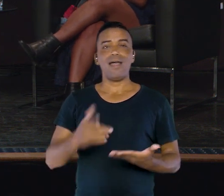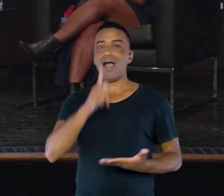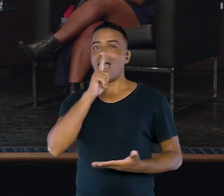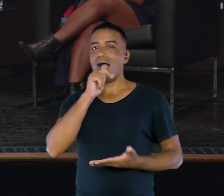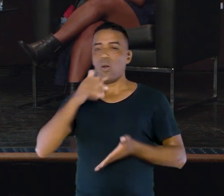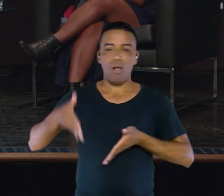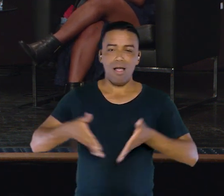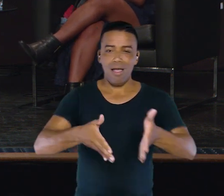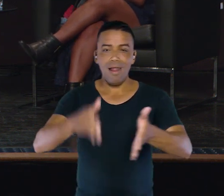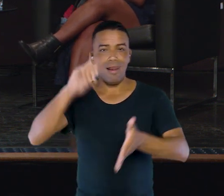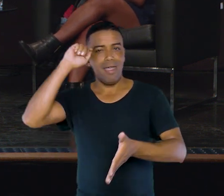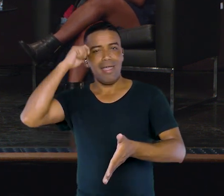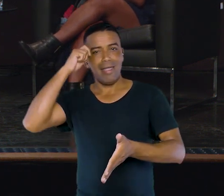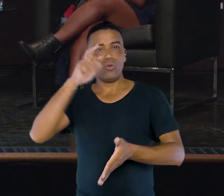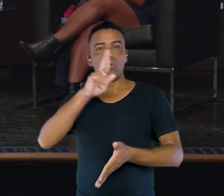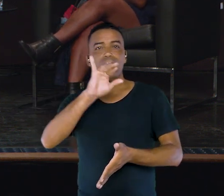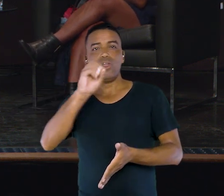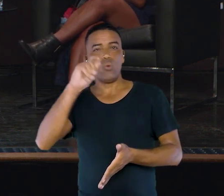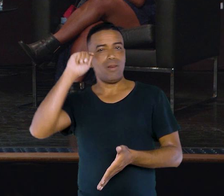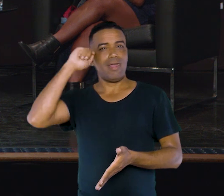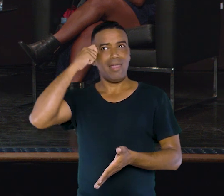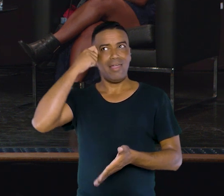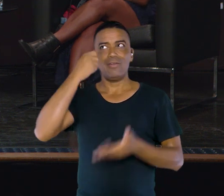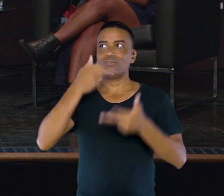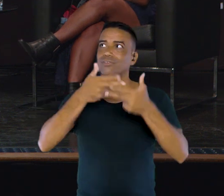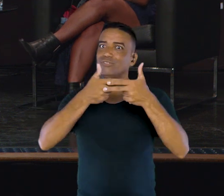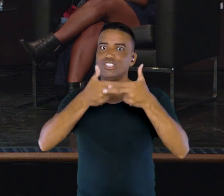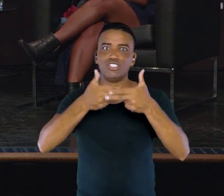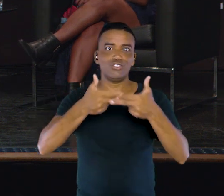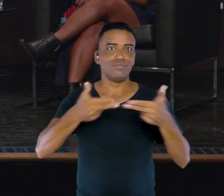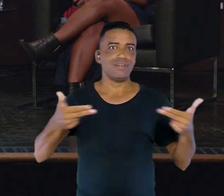No Rio Negro tem essa diversidade mesmo, né,